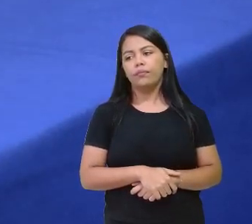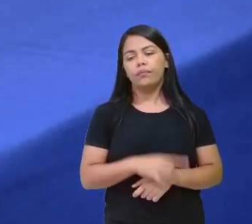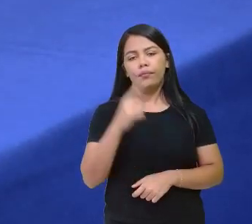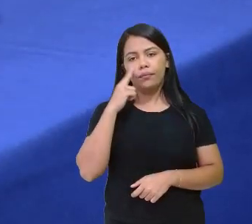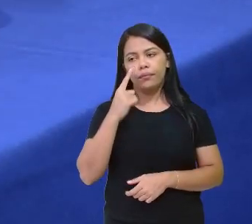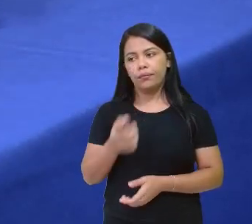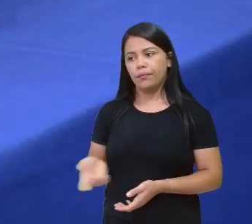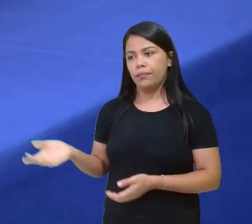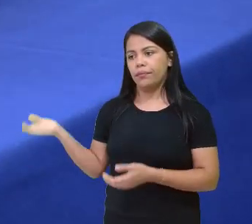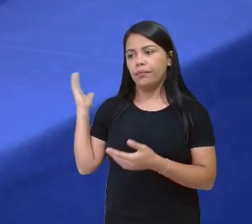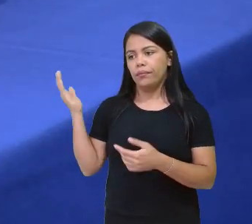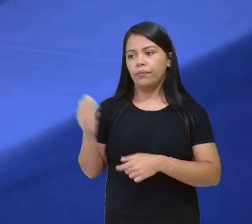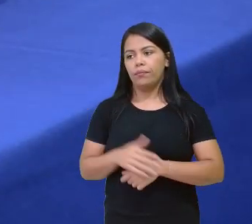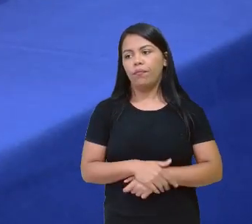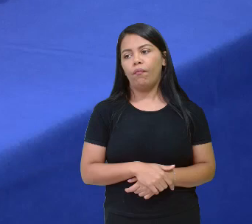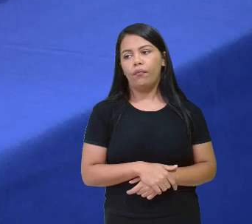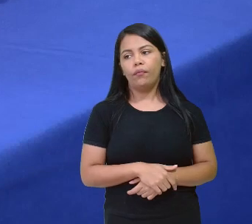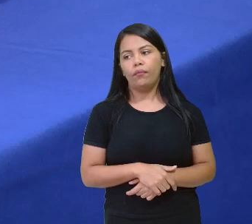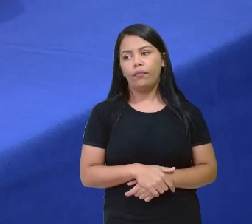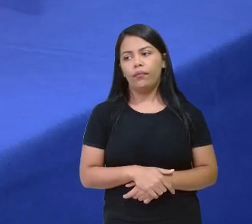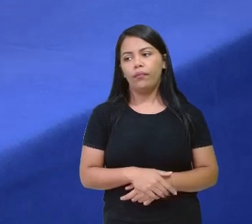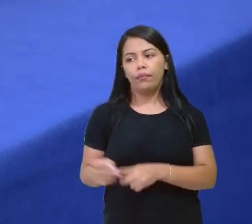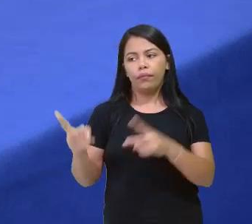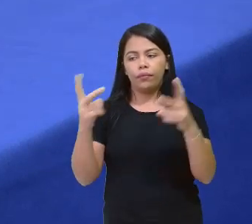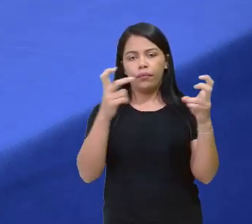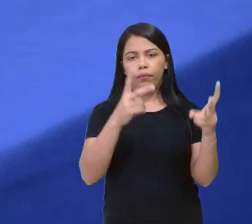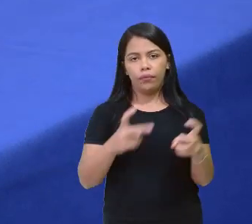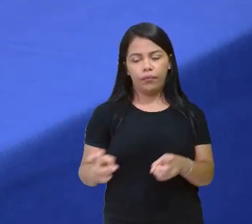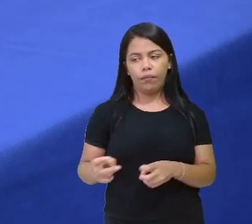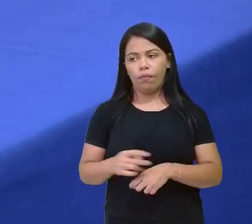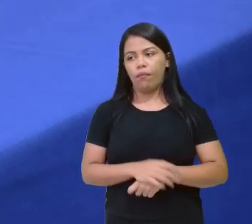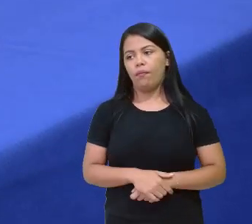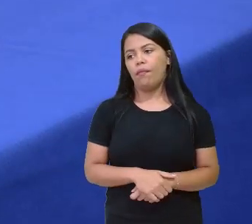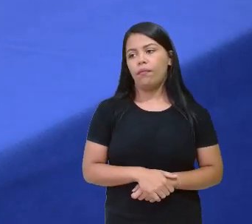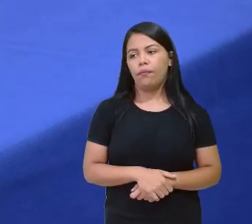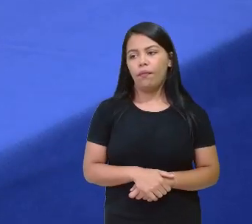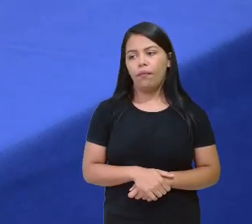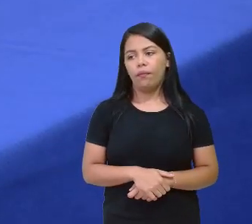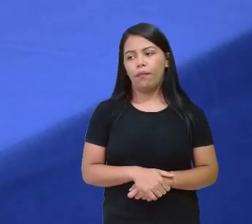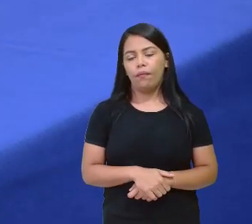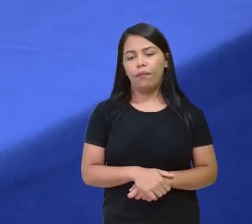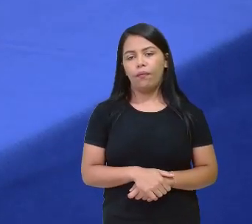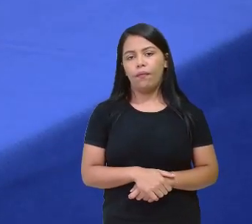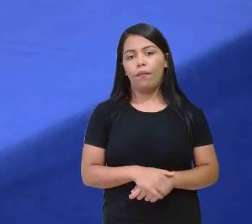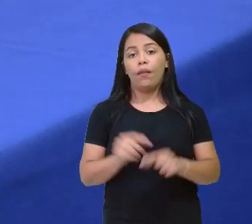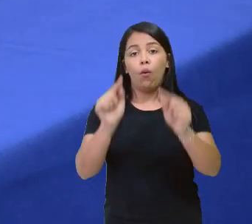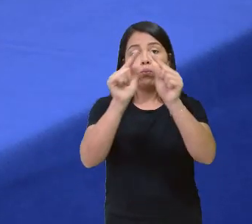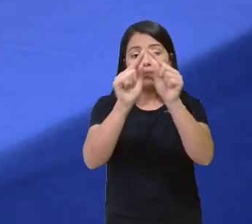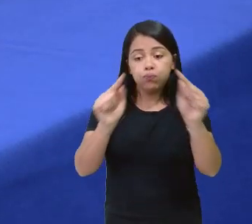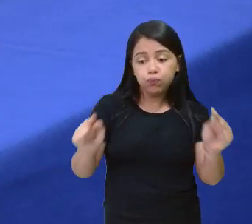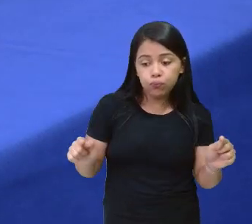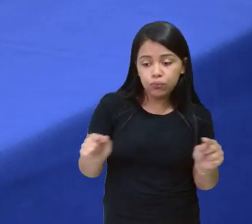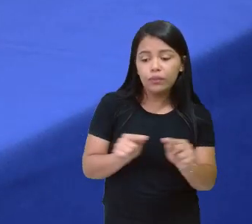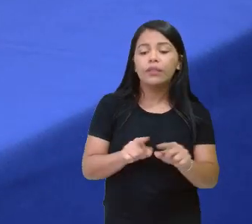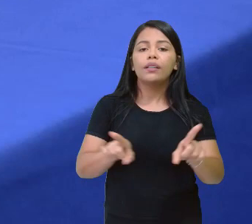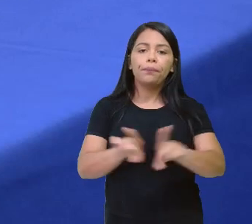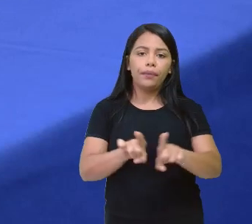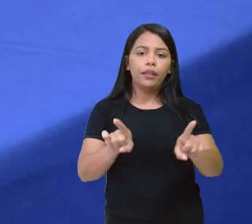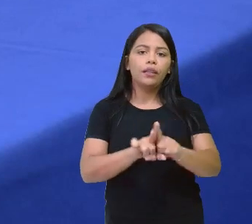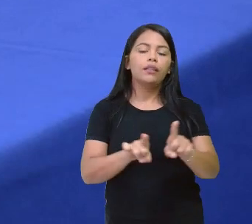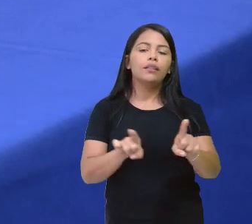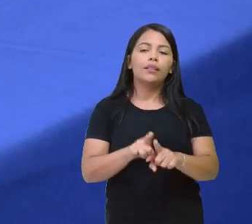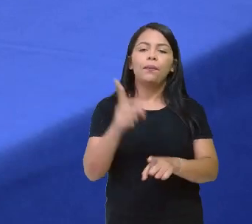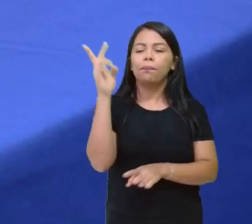Assim e assim. Percebam que o triângulo aqui maior também tem